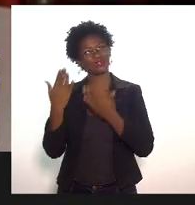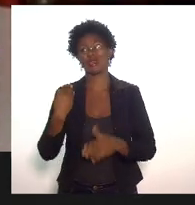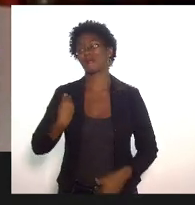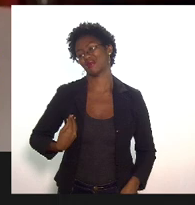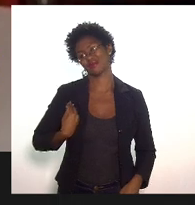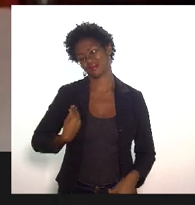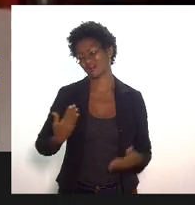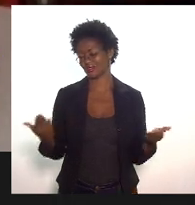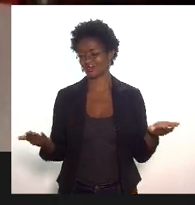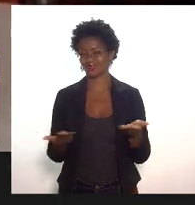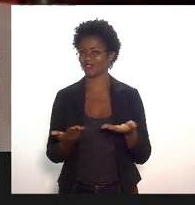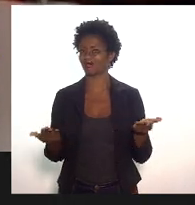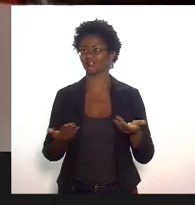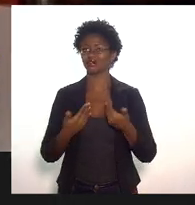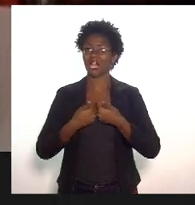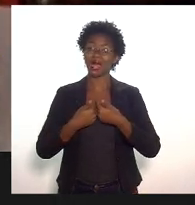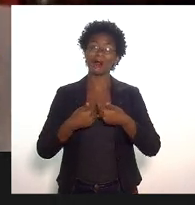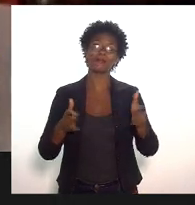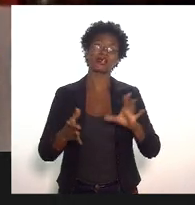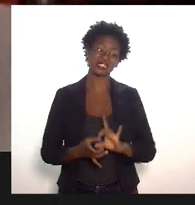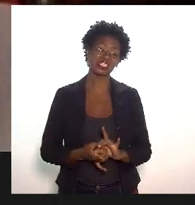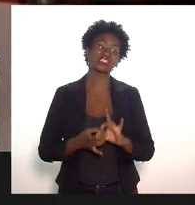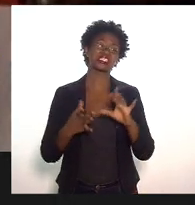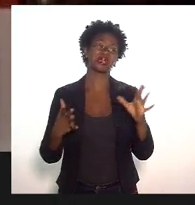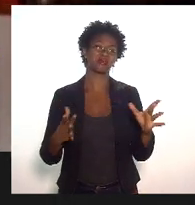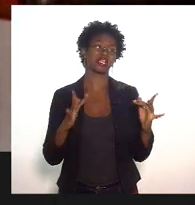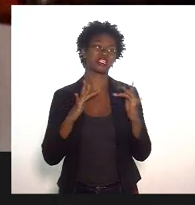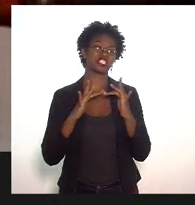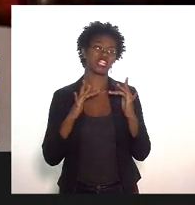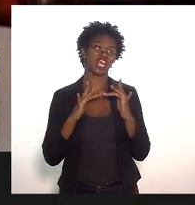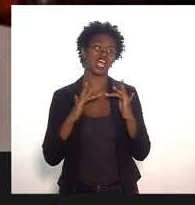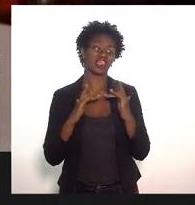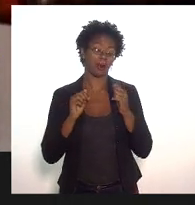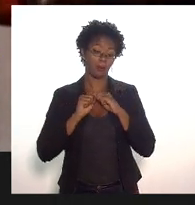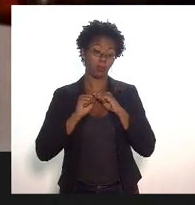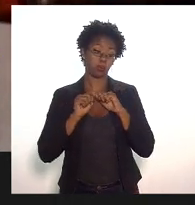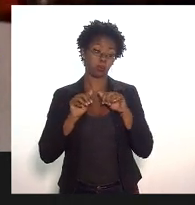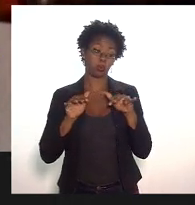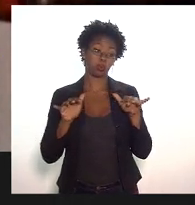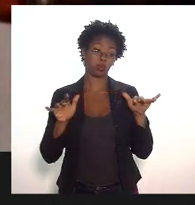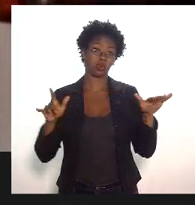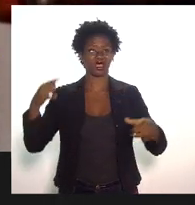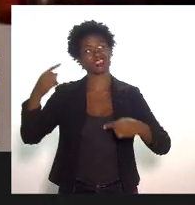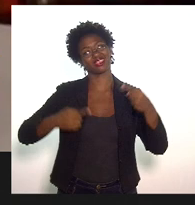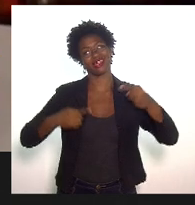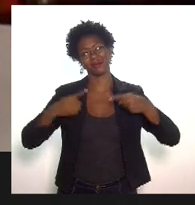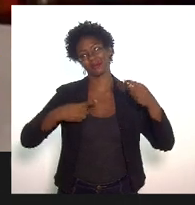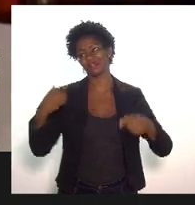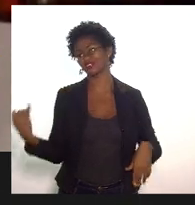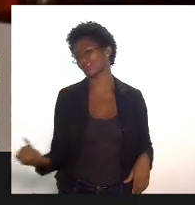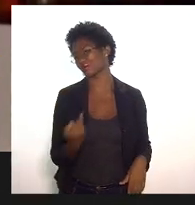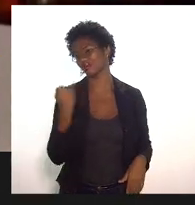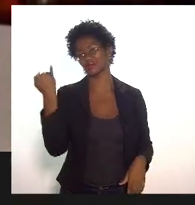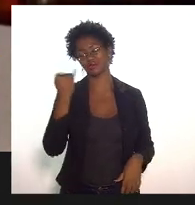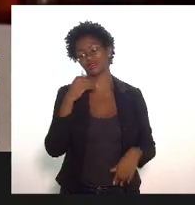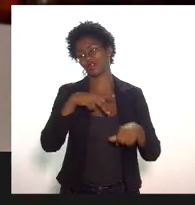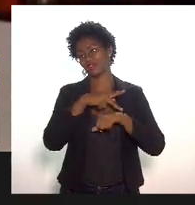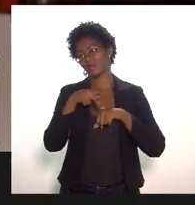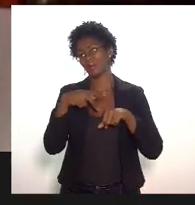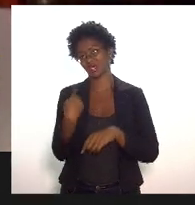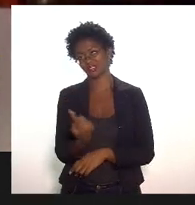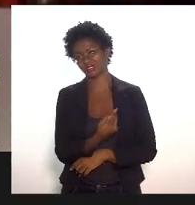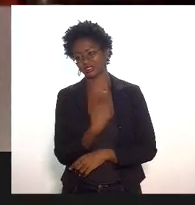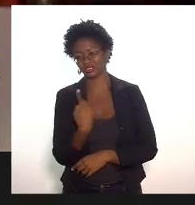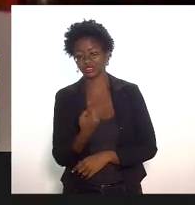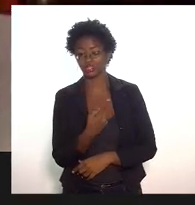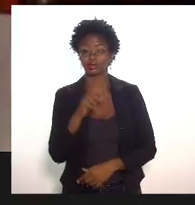participação, né, a tua abertura, para que a gente possa ampliar cada vez mais esse debate que é tão importante para o nosso país. E